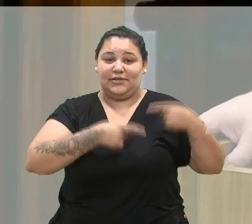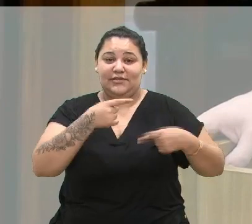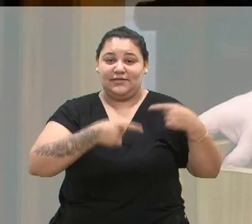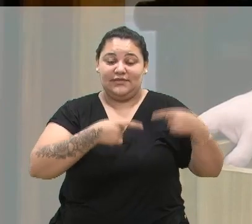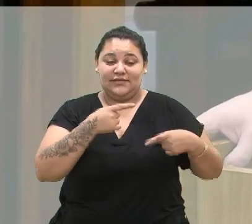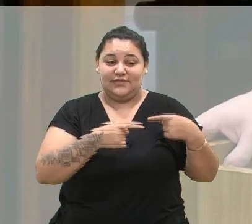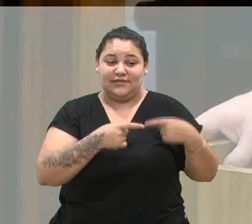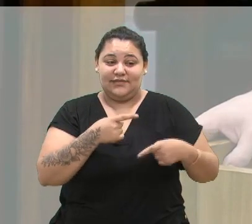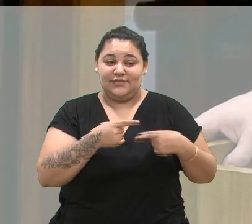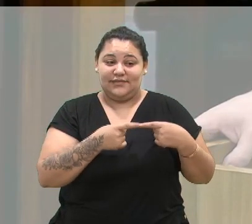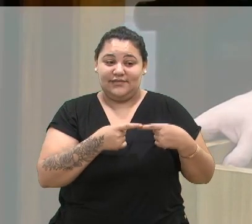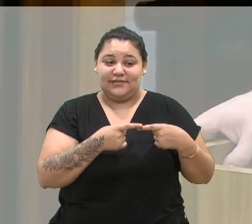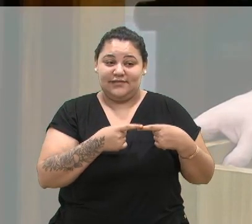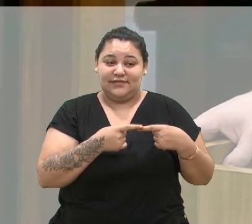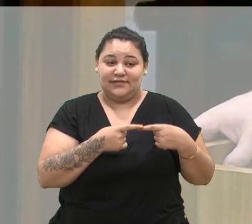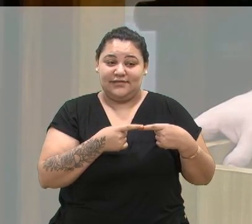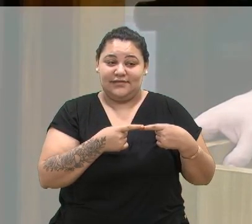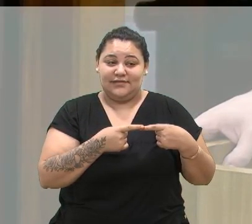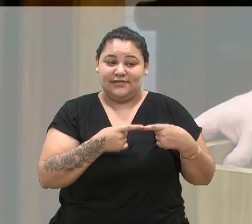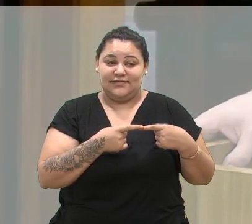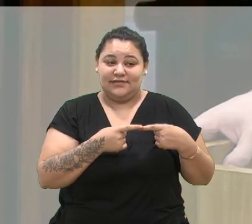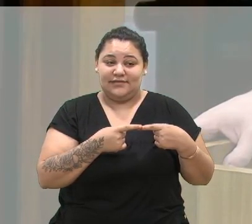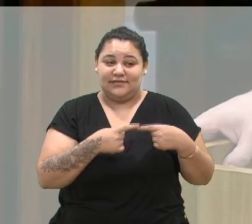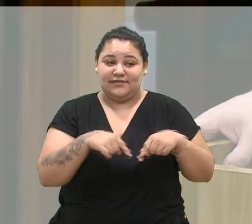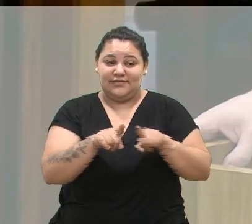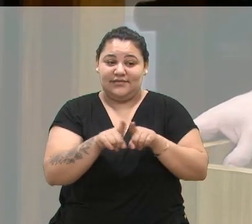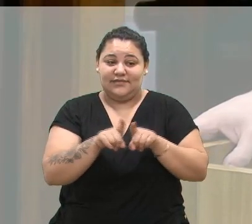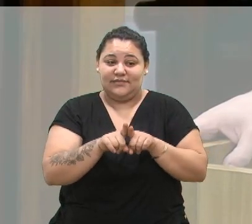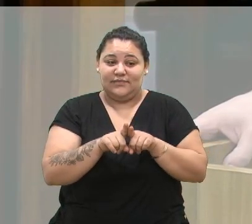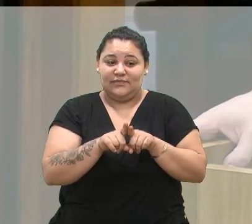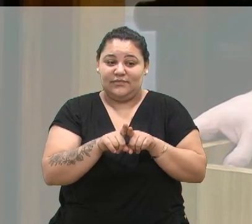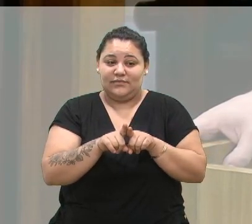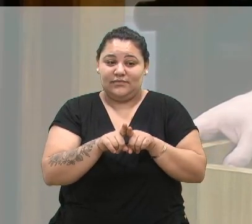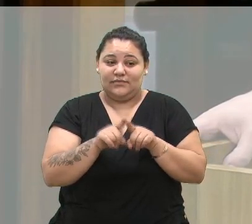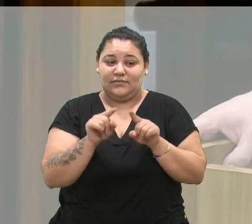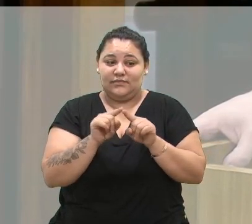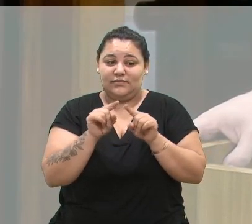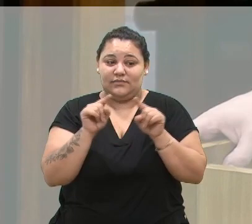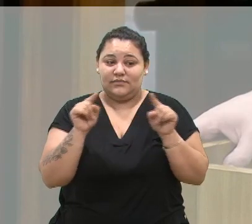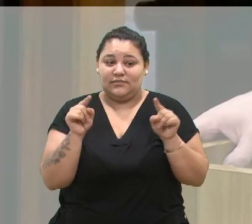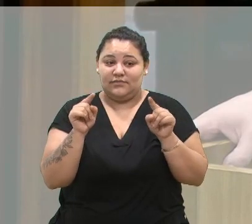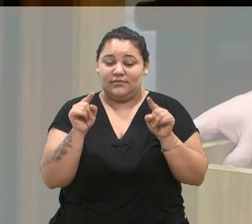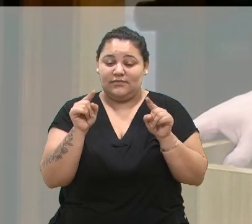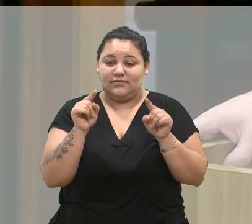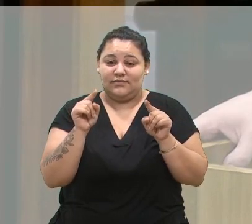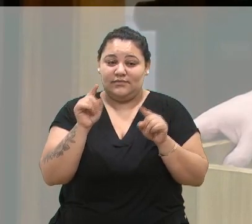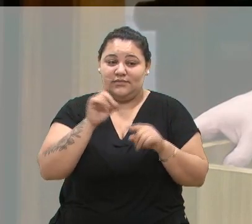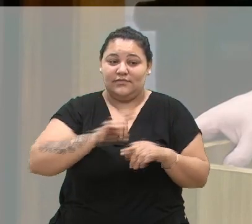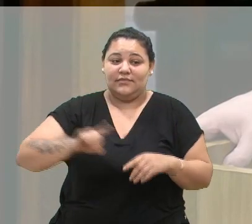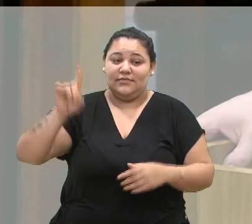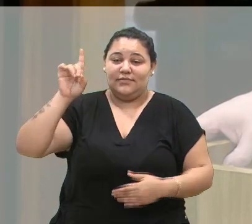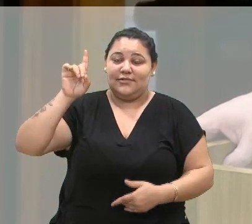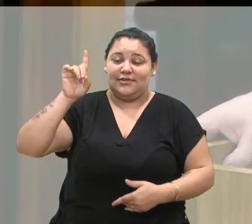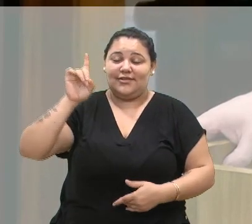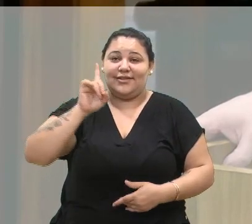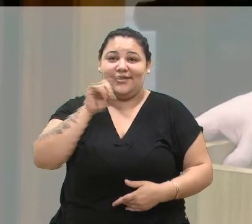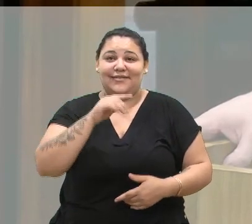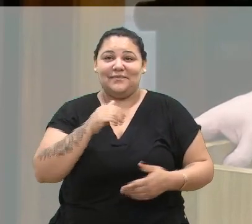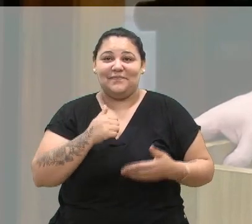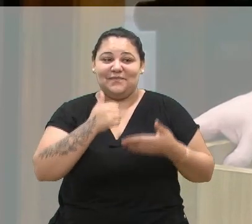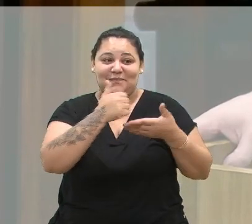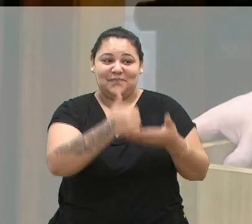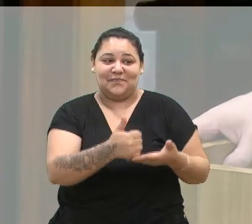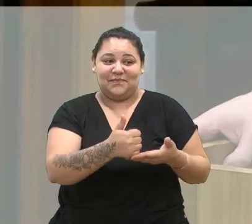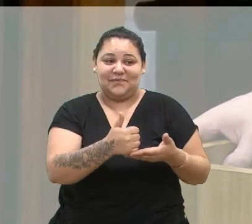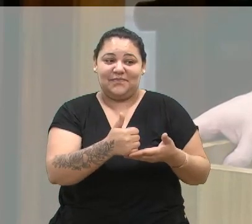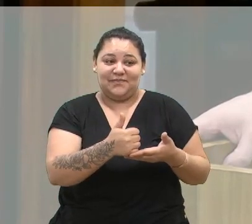com diversas manifestações, mas, graças a Deus, com o apoio e a